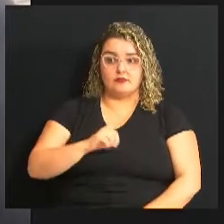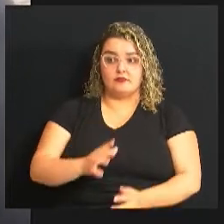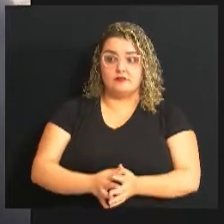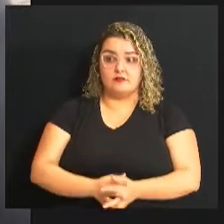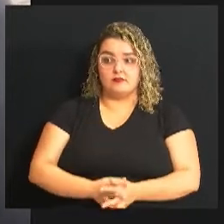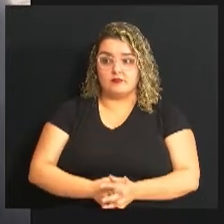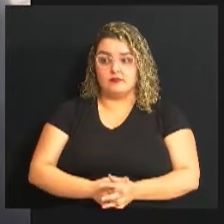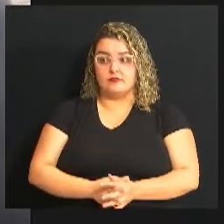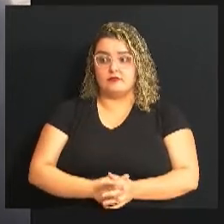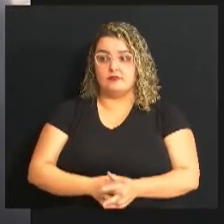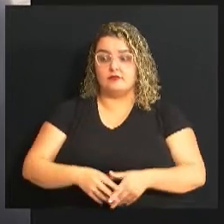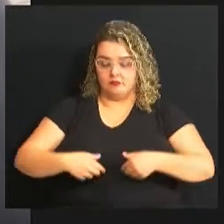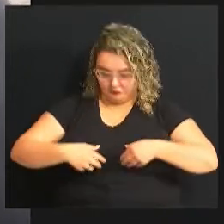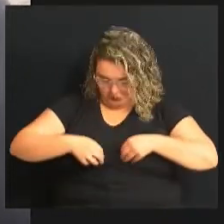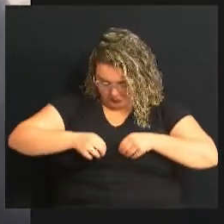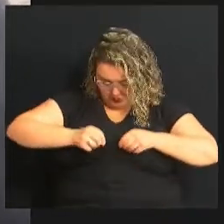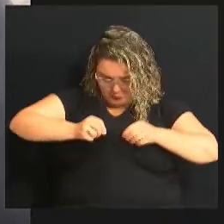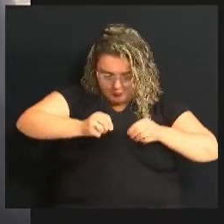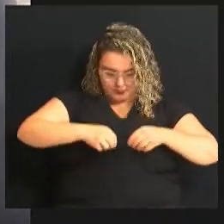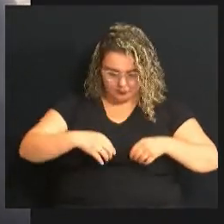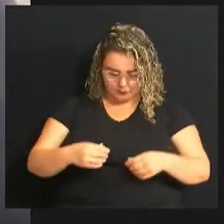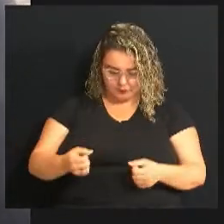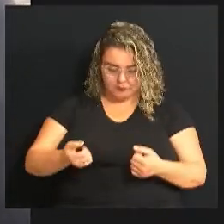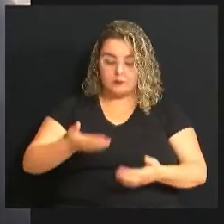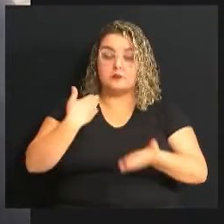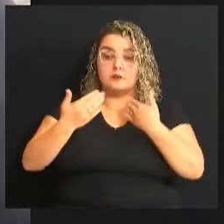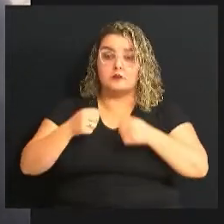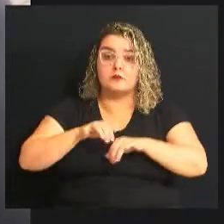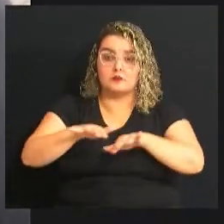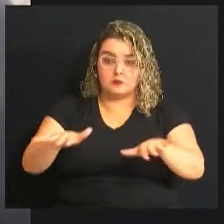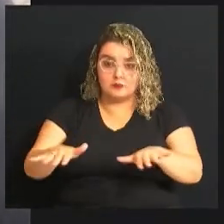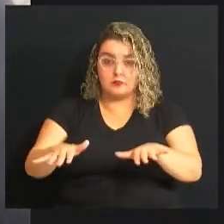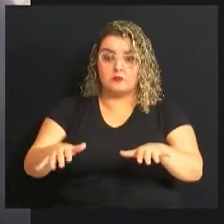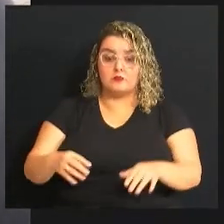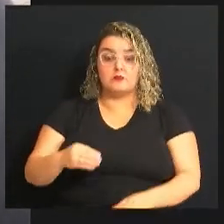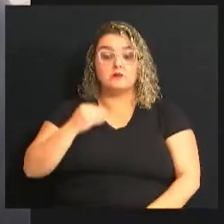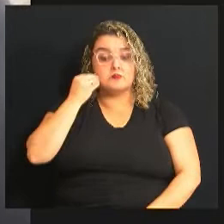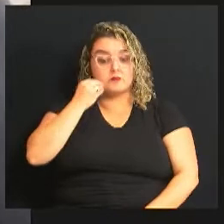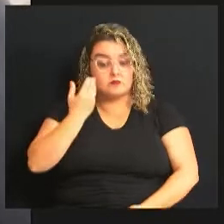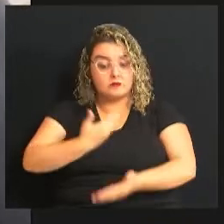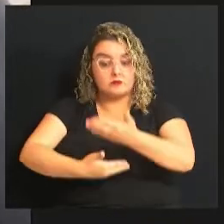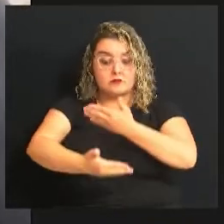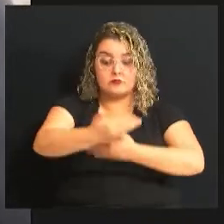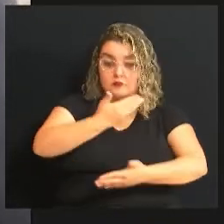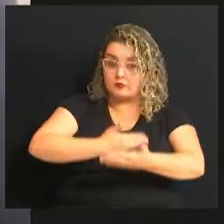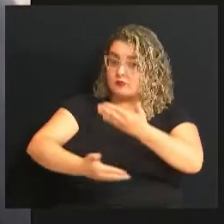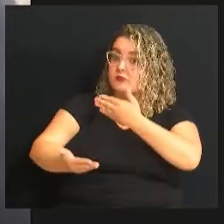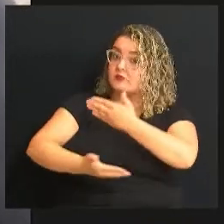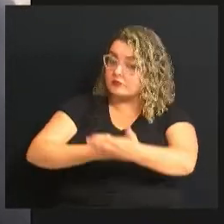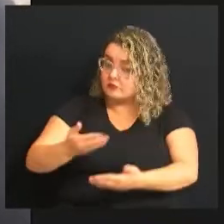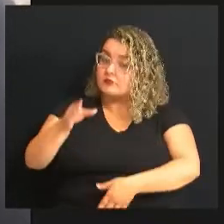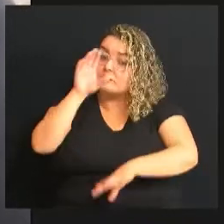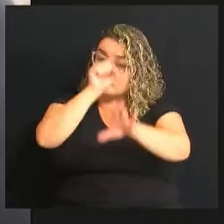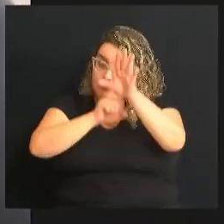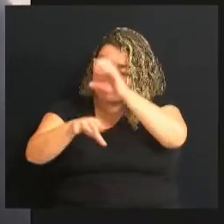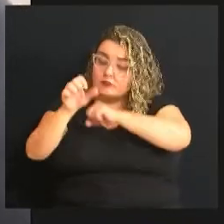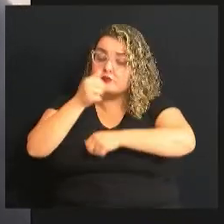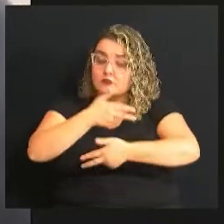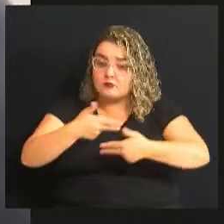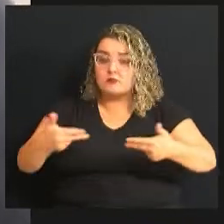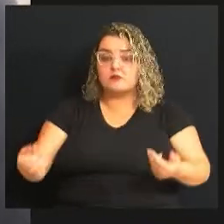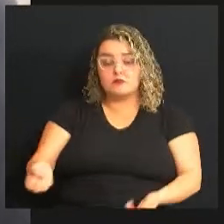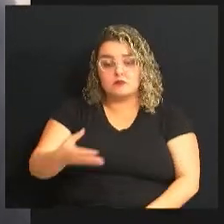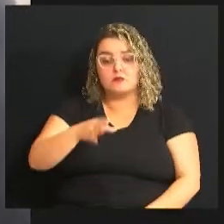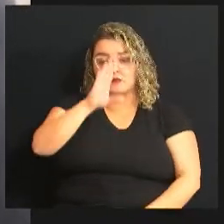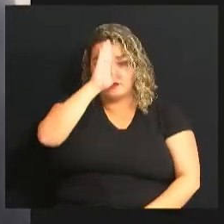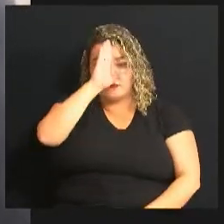conversa bastante ampla, bastante significativa, trocando experiências e aprendendo também coisas novas aí,